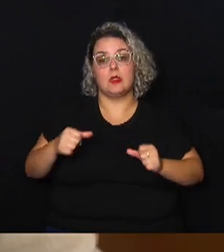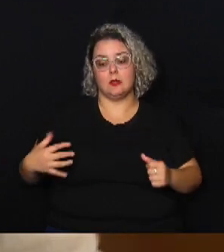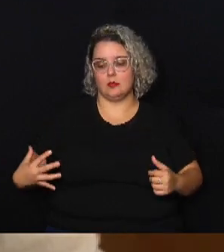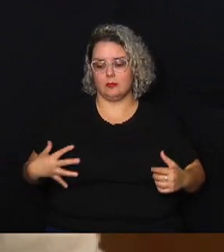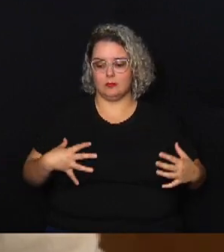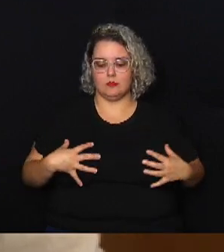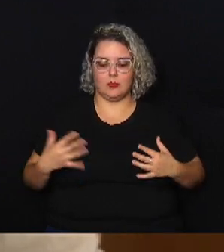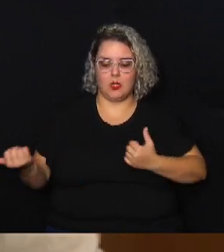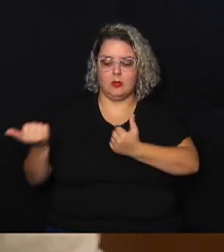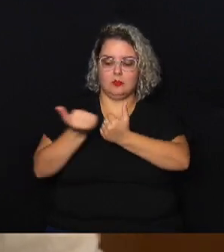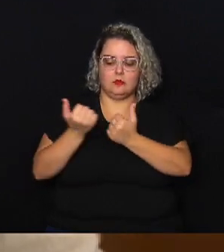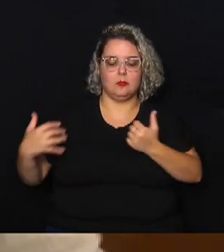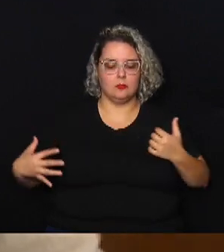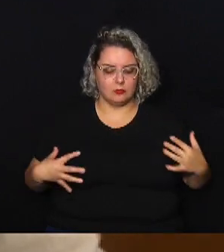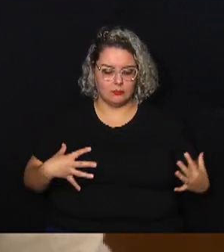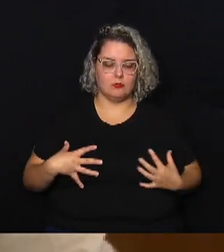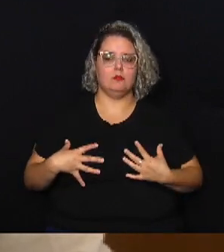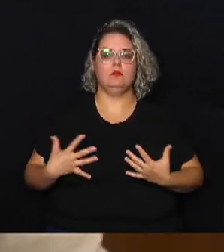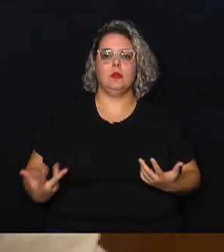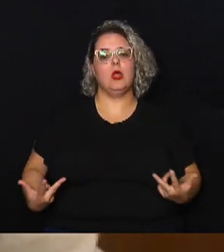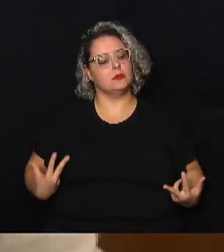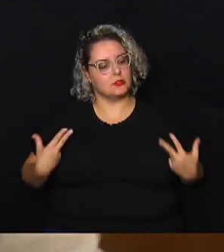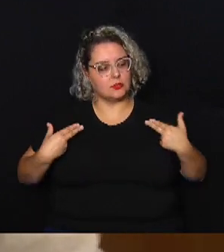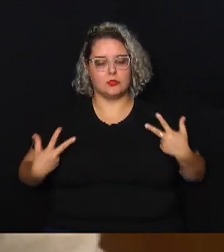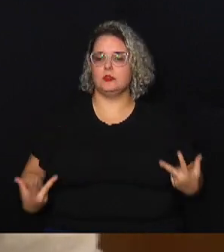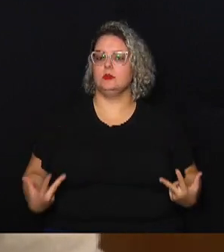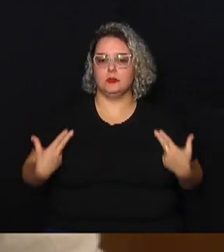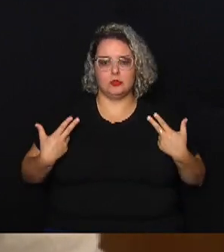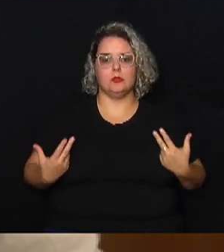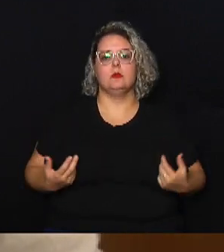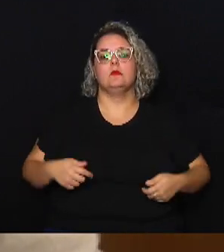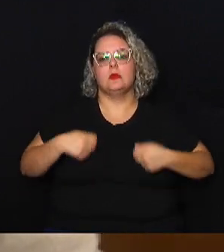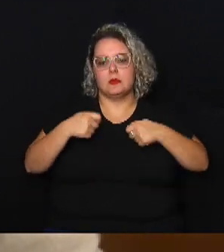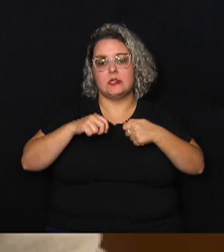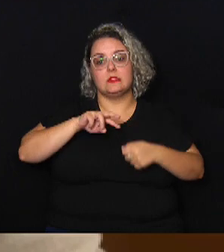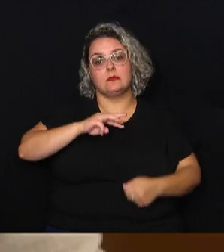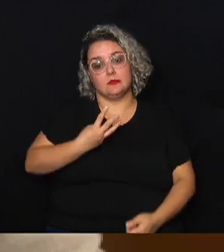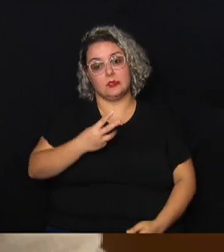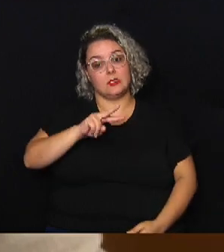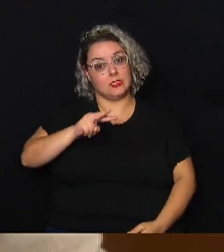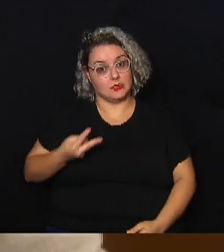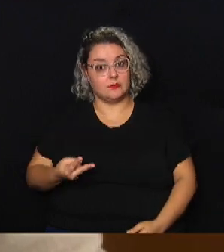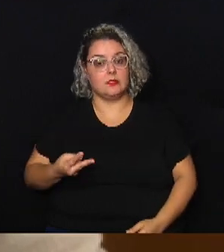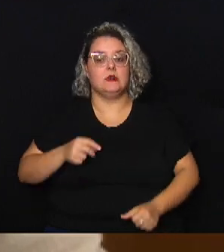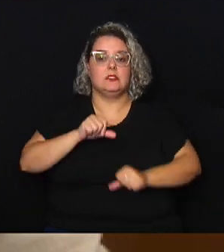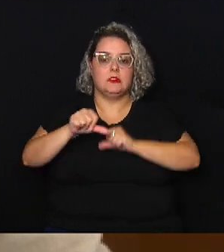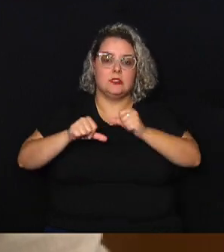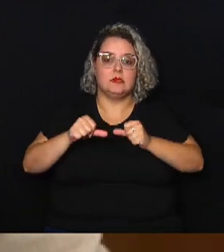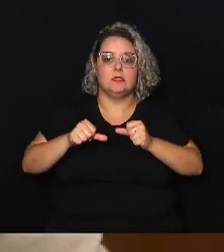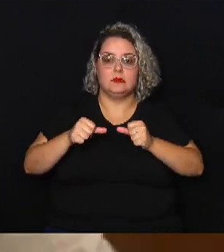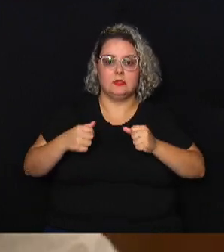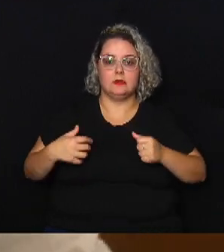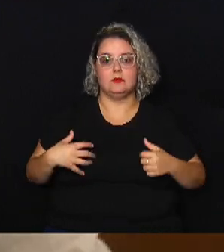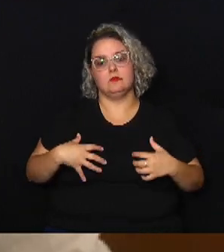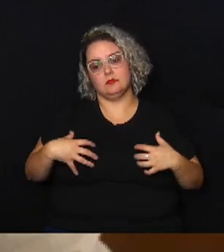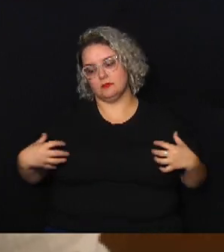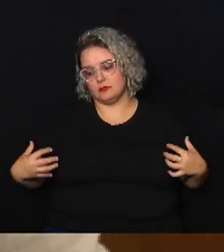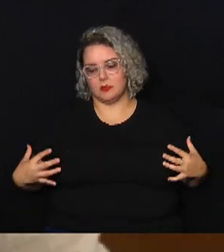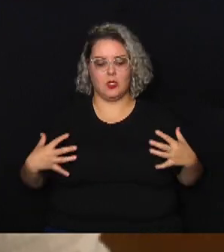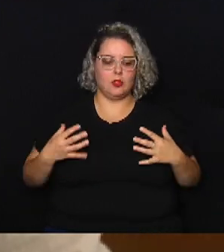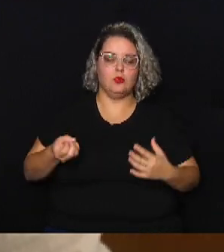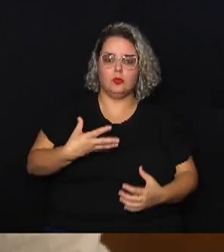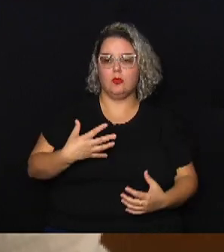eu falo, geralmente, para os pacientes que ela pelo menos vai ter que fazer 3 vezes essa troca de implante e retirar esse implante e colocar um